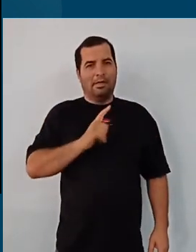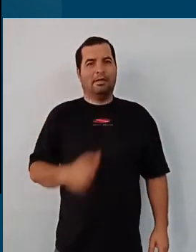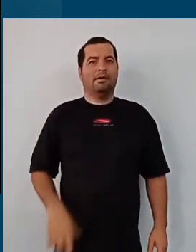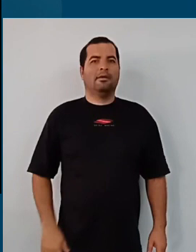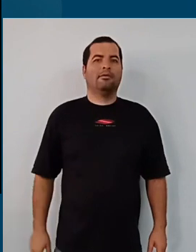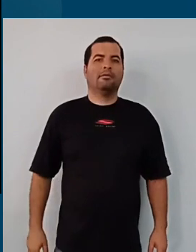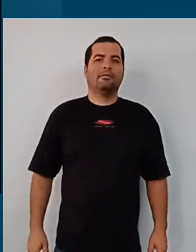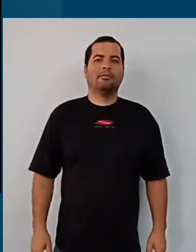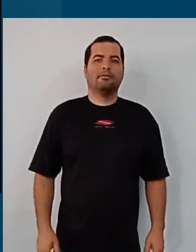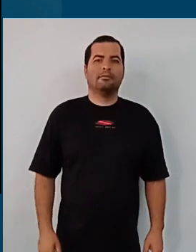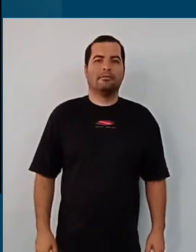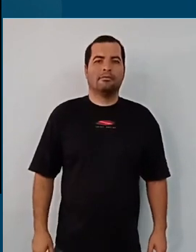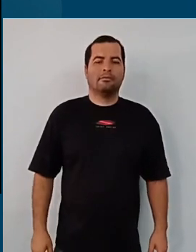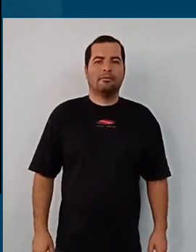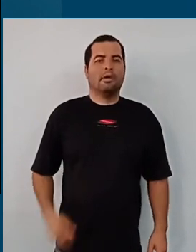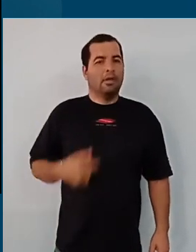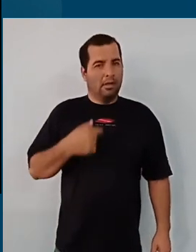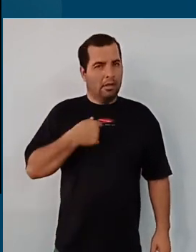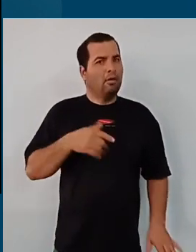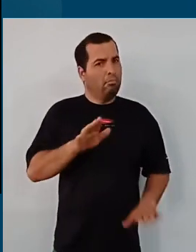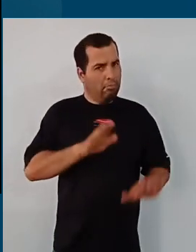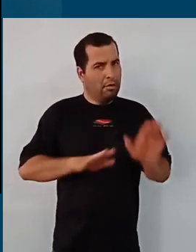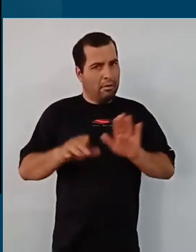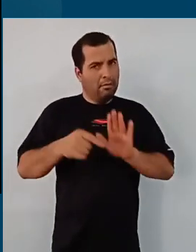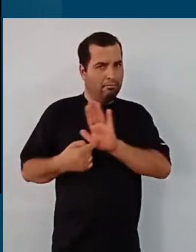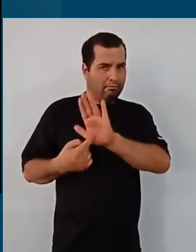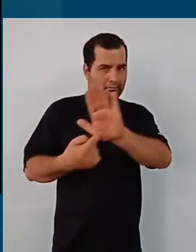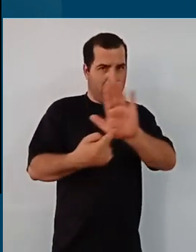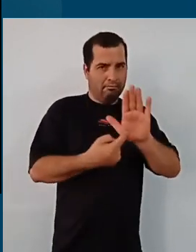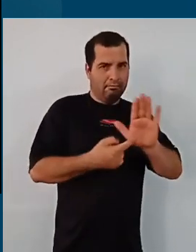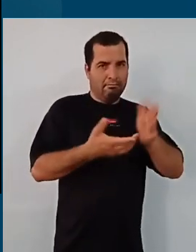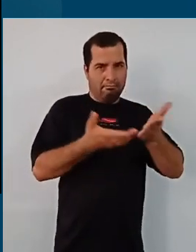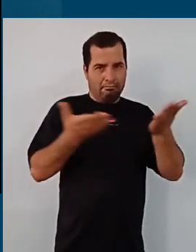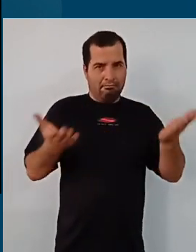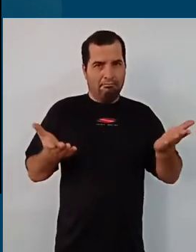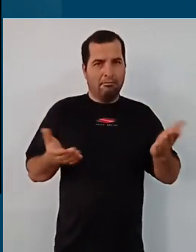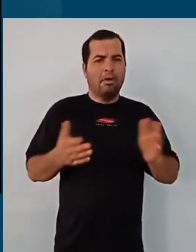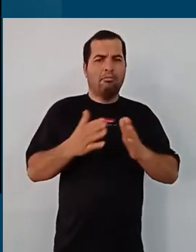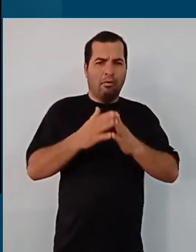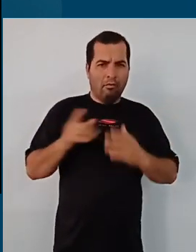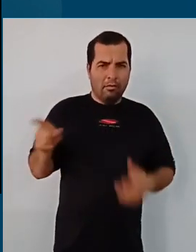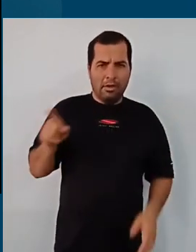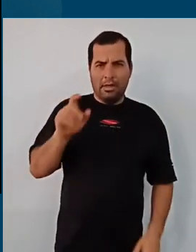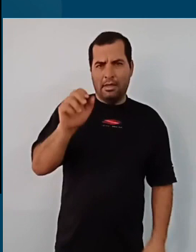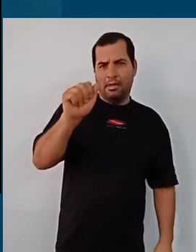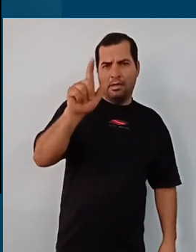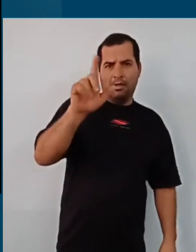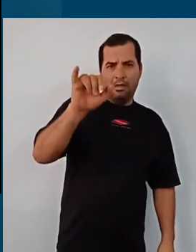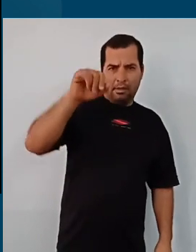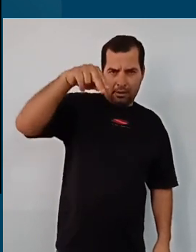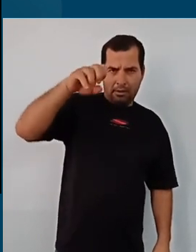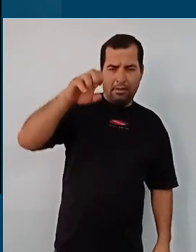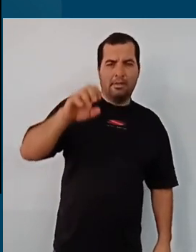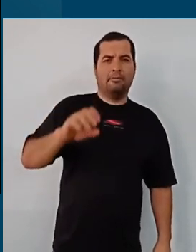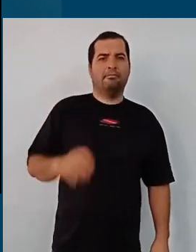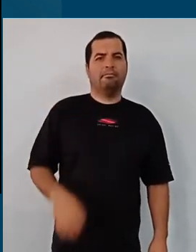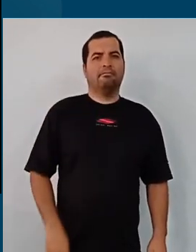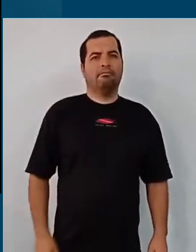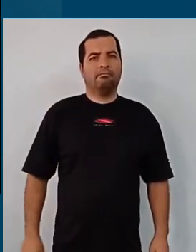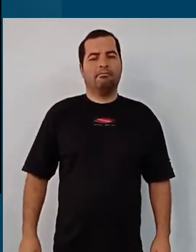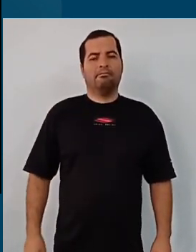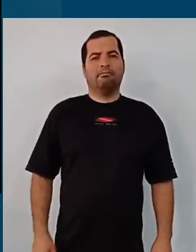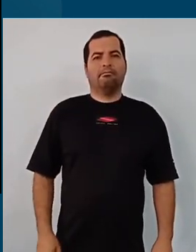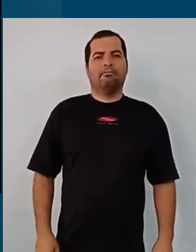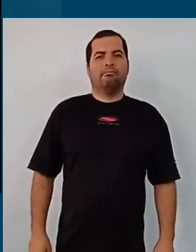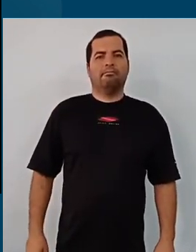querido estado. Eu preparei uma breve apresentação, eu vou pedir para a Aline me ajudar nesse sentido, então eu vou ficar pedindo